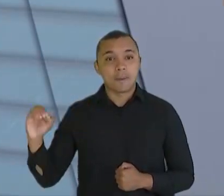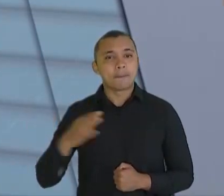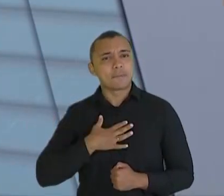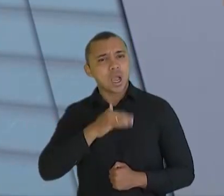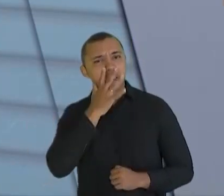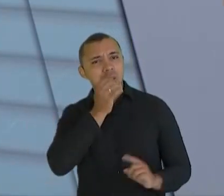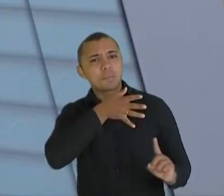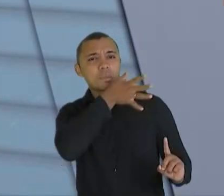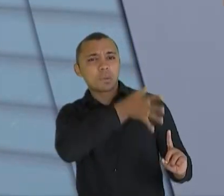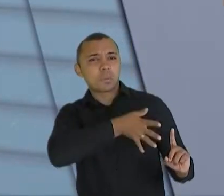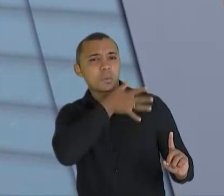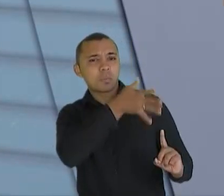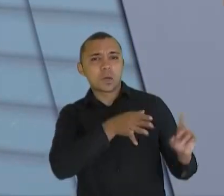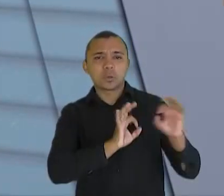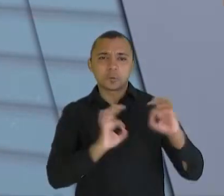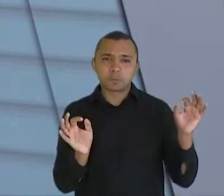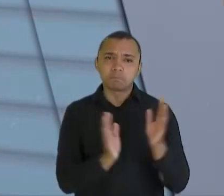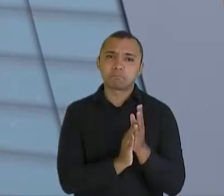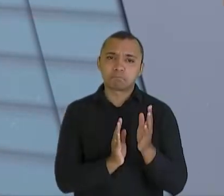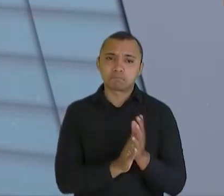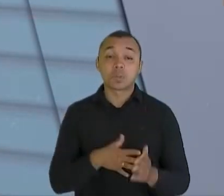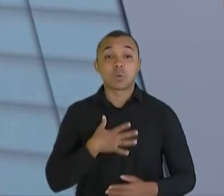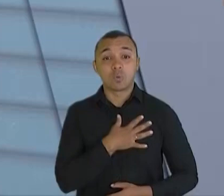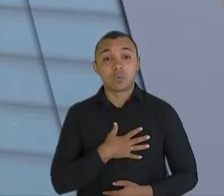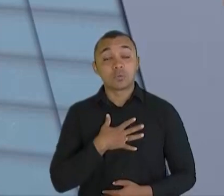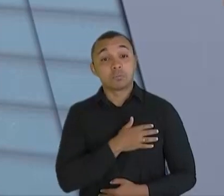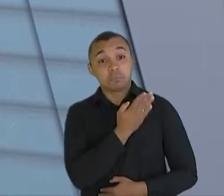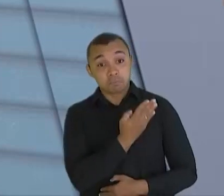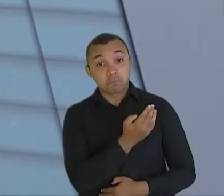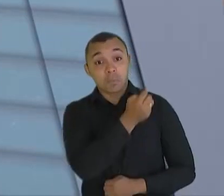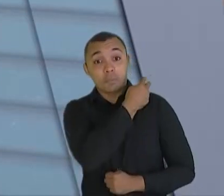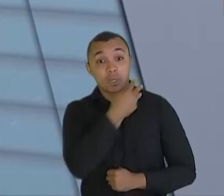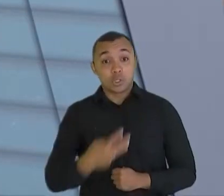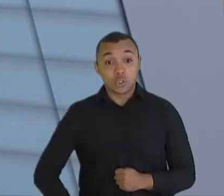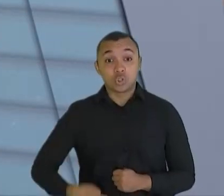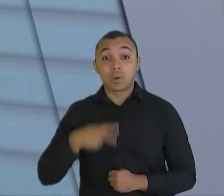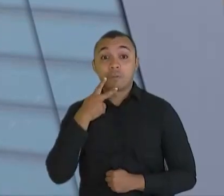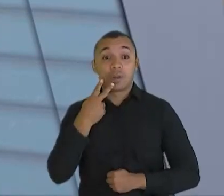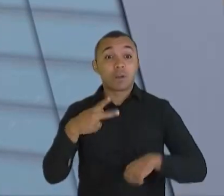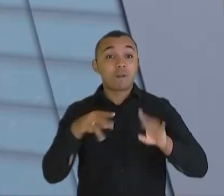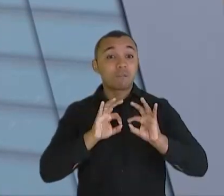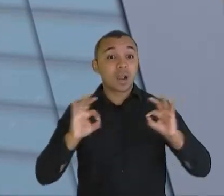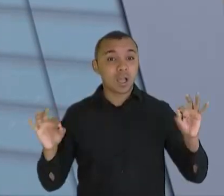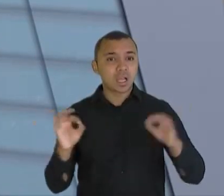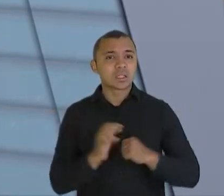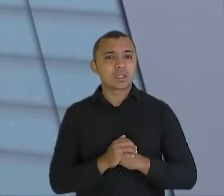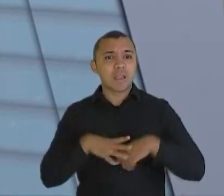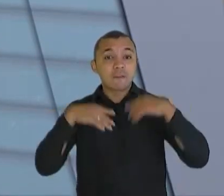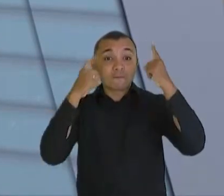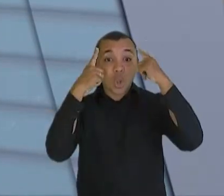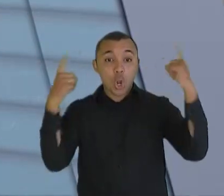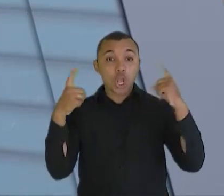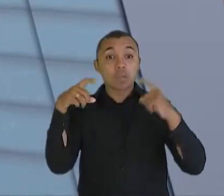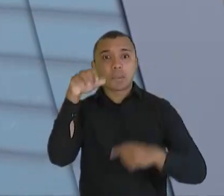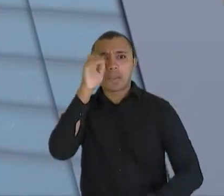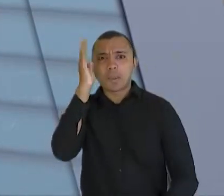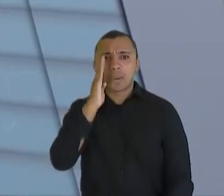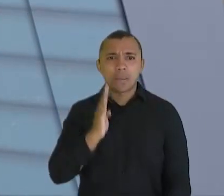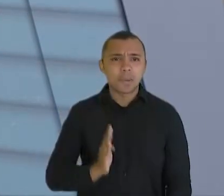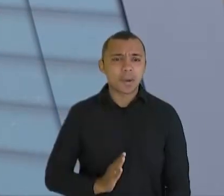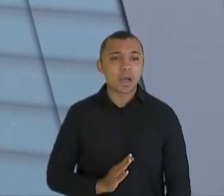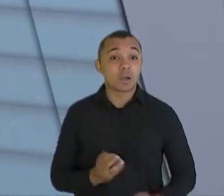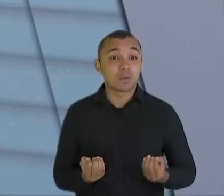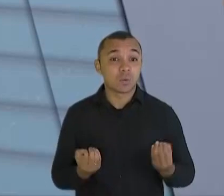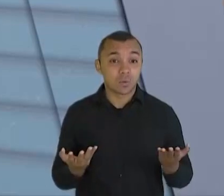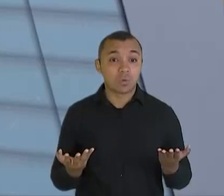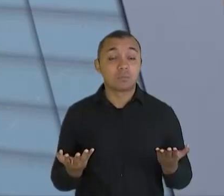ministro, sensacional, por sinal. E o ministro disse claramente que... Para enfrentar a violência no Brasil hoje, esse nível de violência, ele foi muito o que o senhor